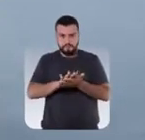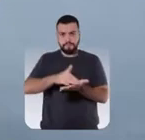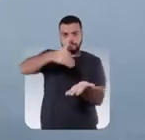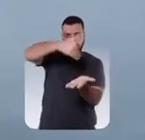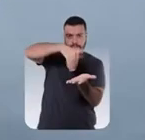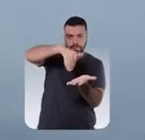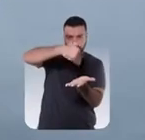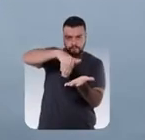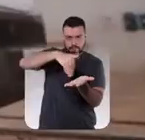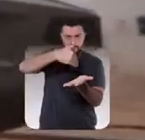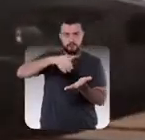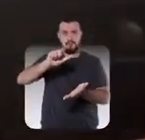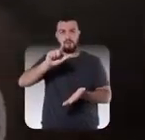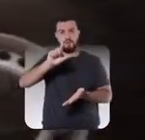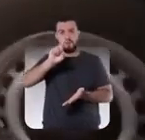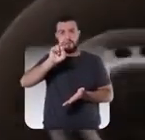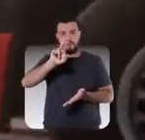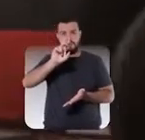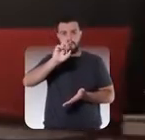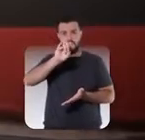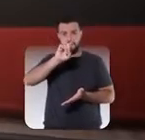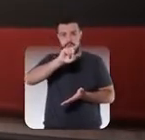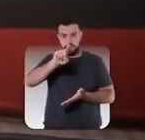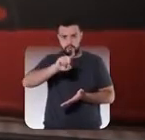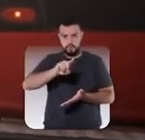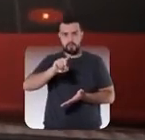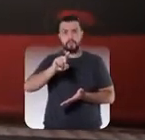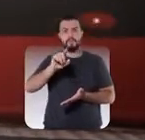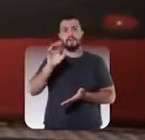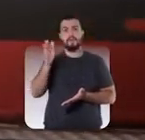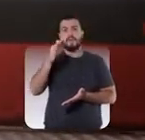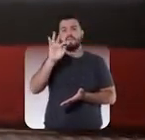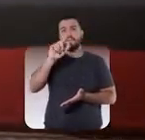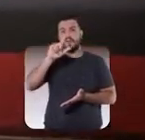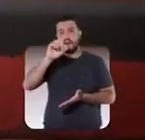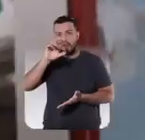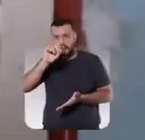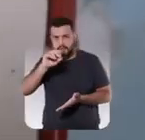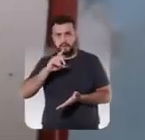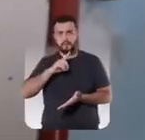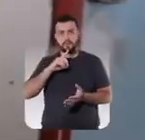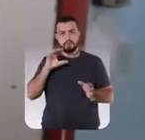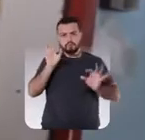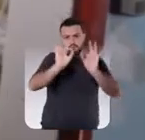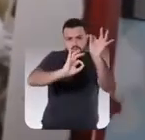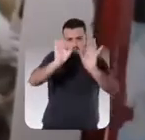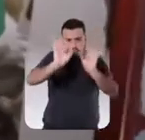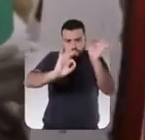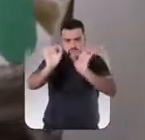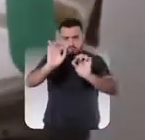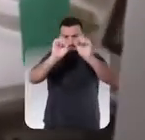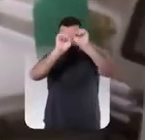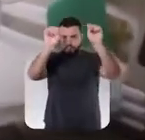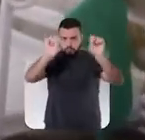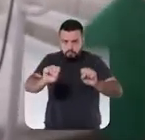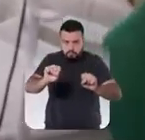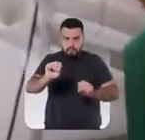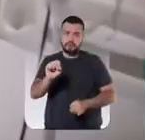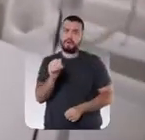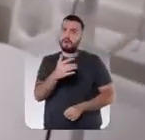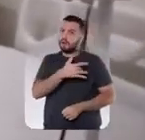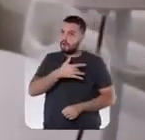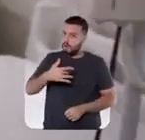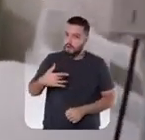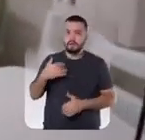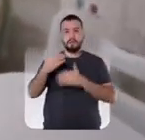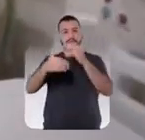secretário Luiz Flávio, que fez um bom trabalho juntamente comigo, começamos a reorganizar o sistema de saúde de Balsas.